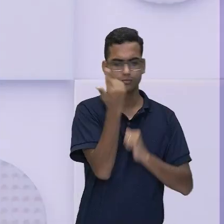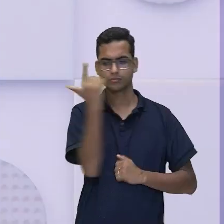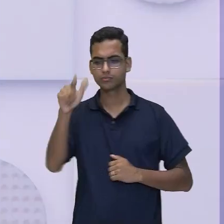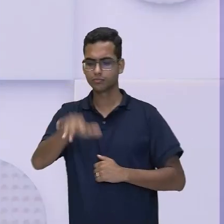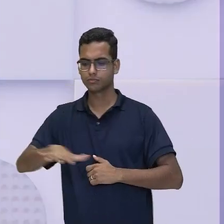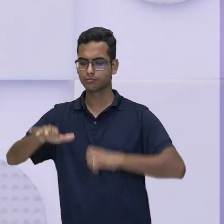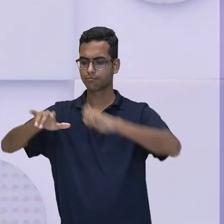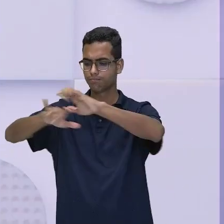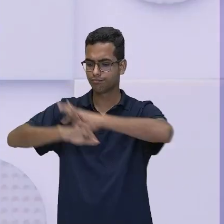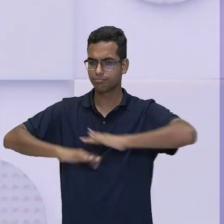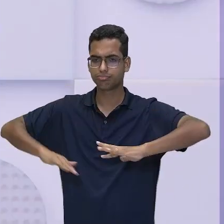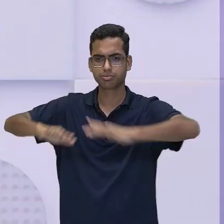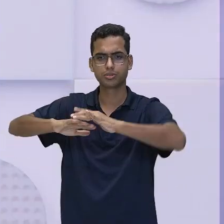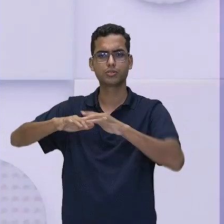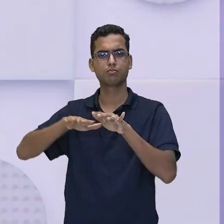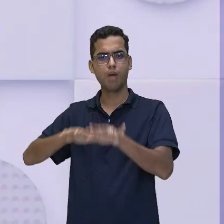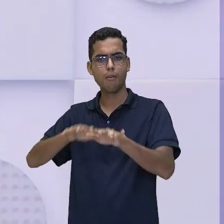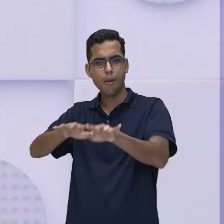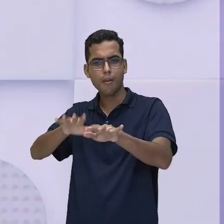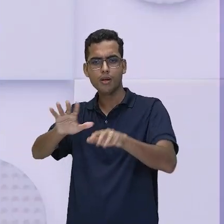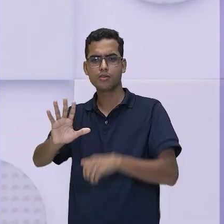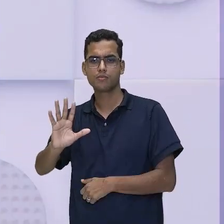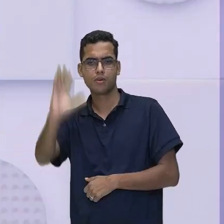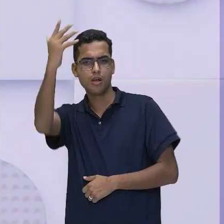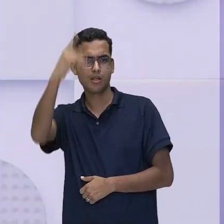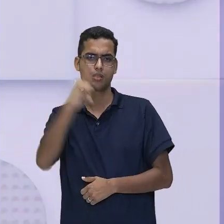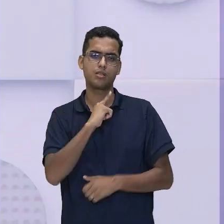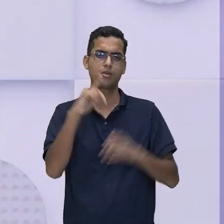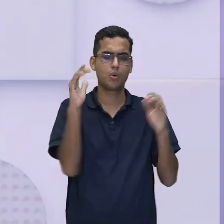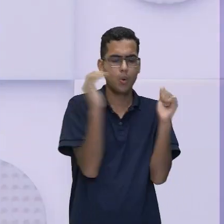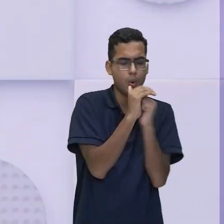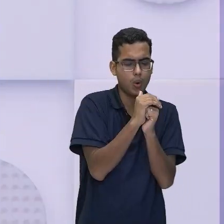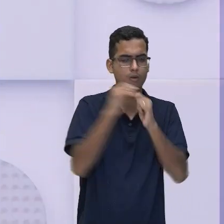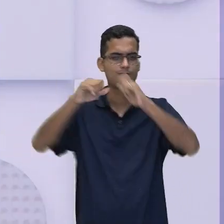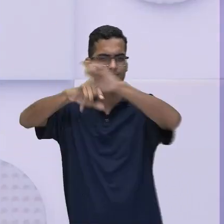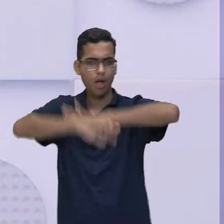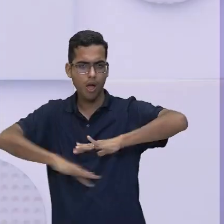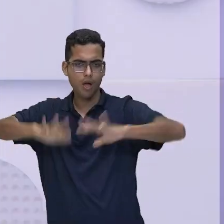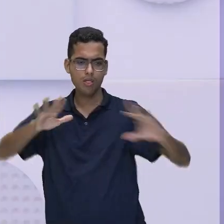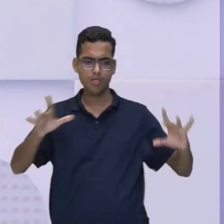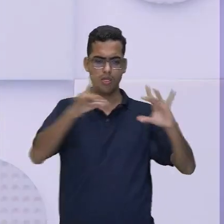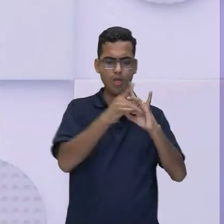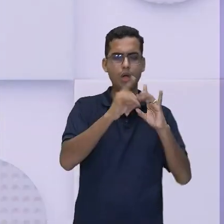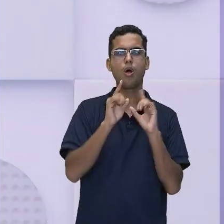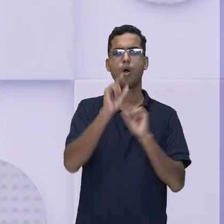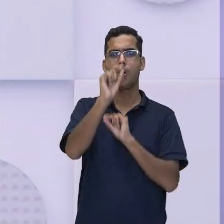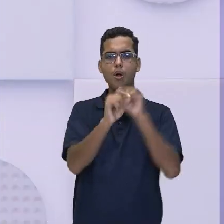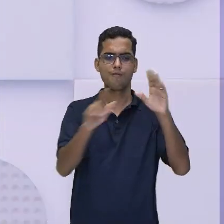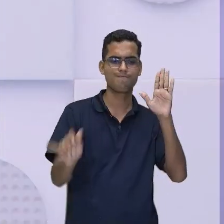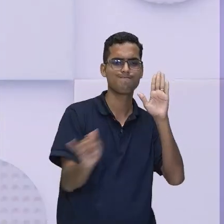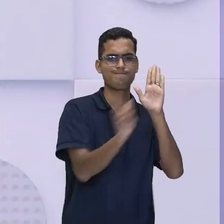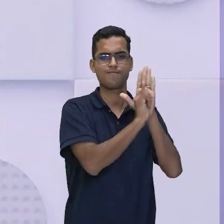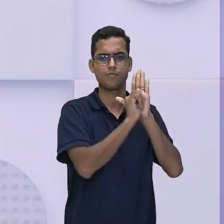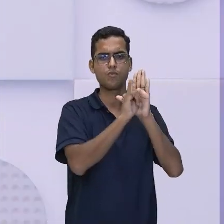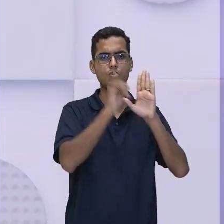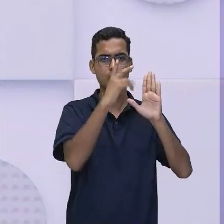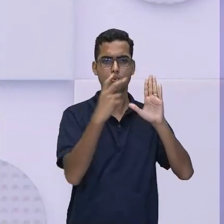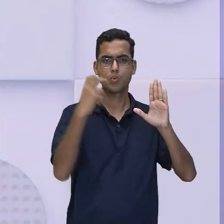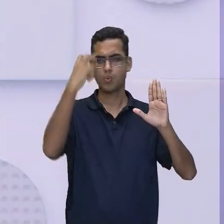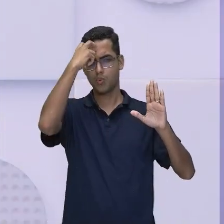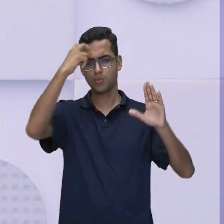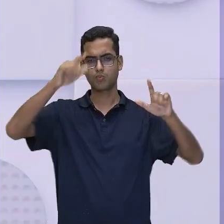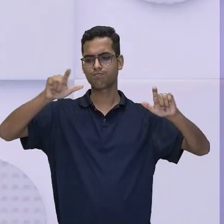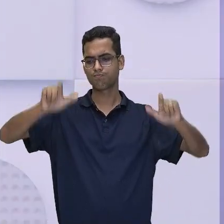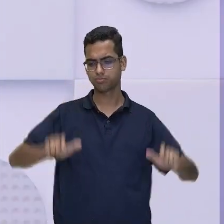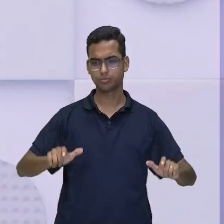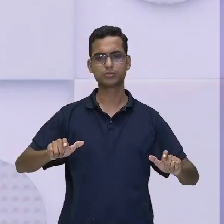Só que, se pararmos para pensar, tanto as orações quanto os rituais são parte da identidade cultural daquele dito